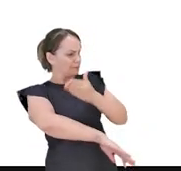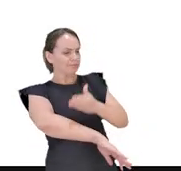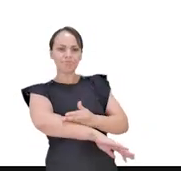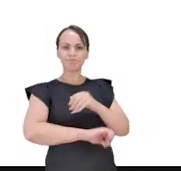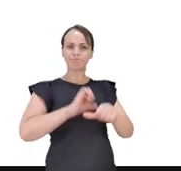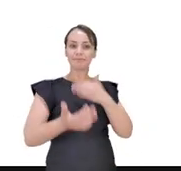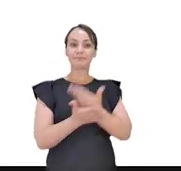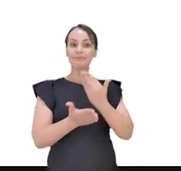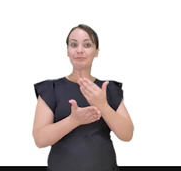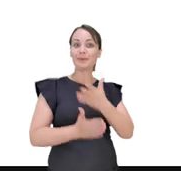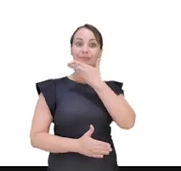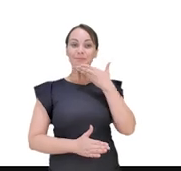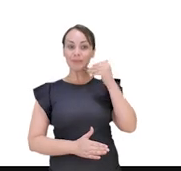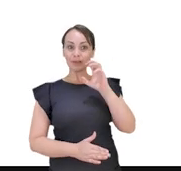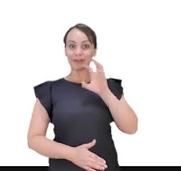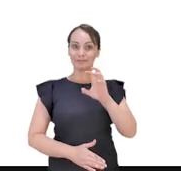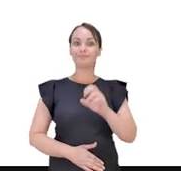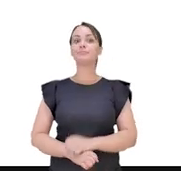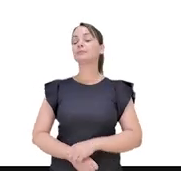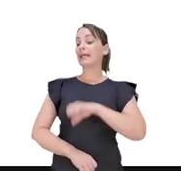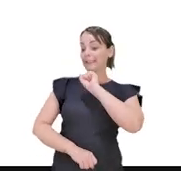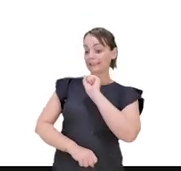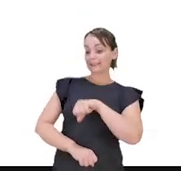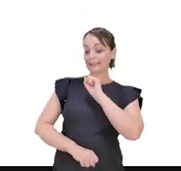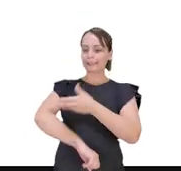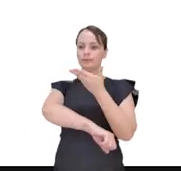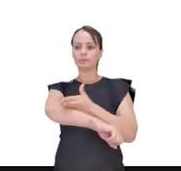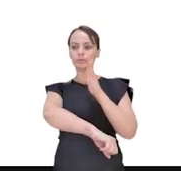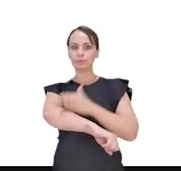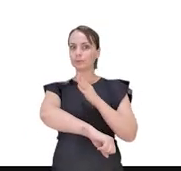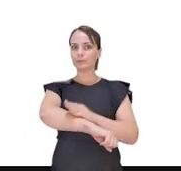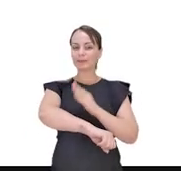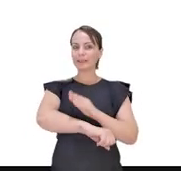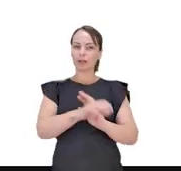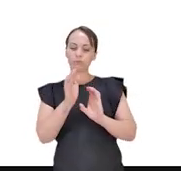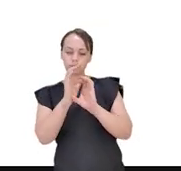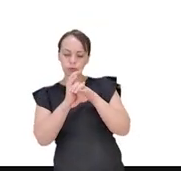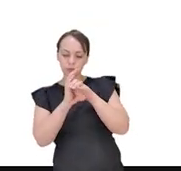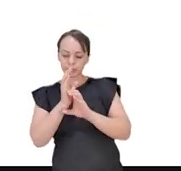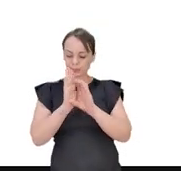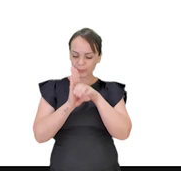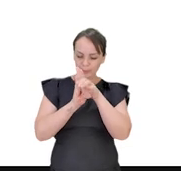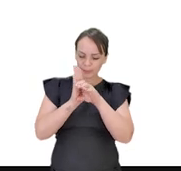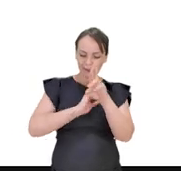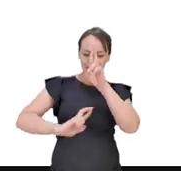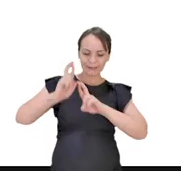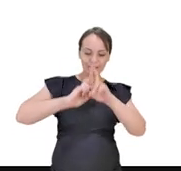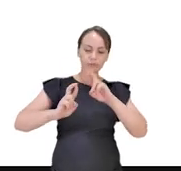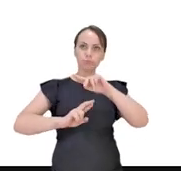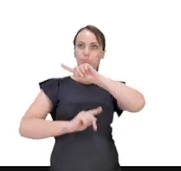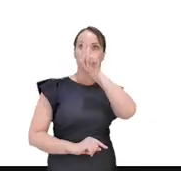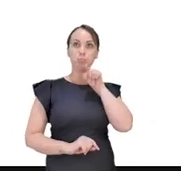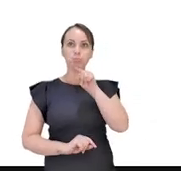torna a aula mais atrativa, é isso? Colocar a mão na massa, tendo a ciência por trás, as observações, né?